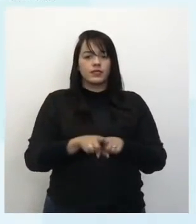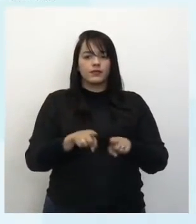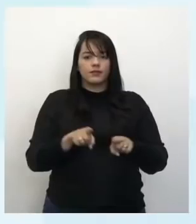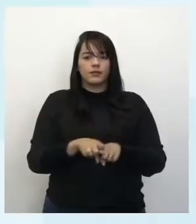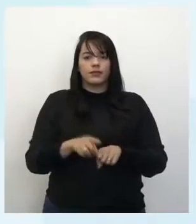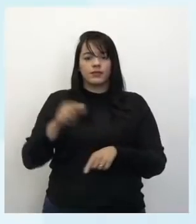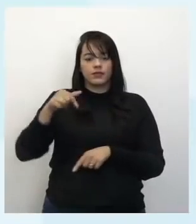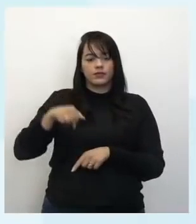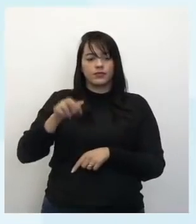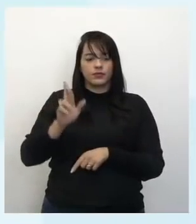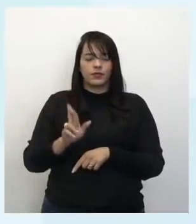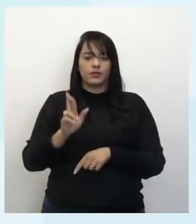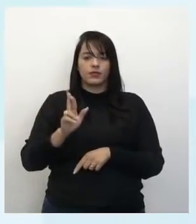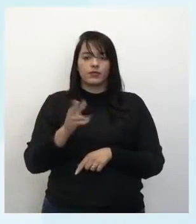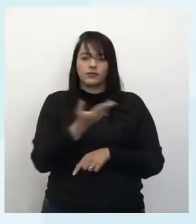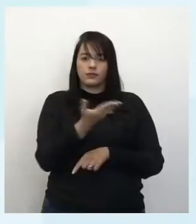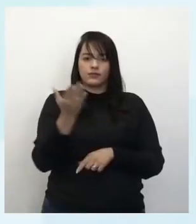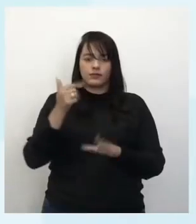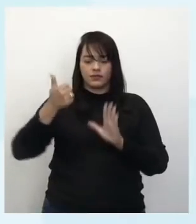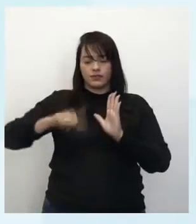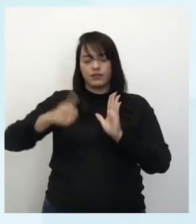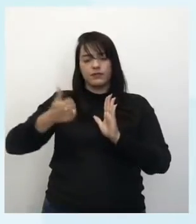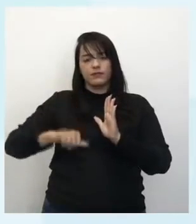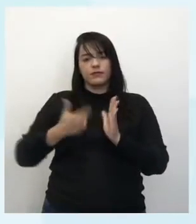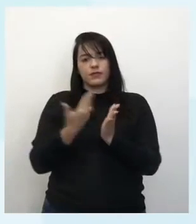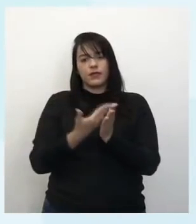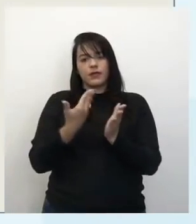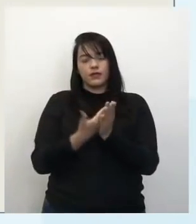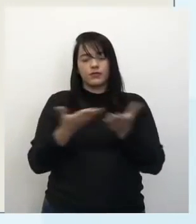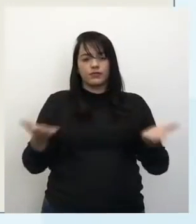que vocês avaliem a aula